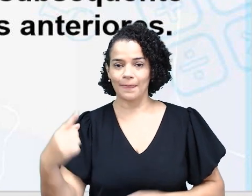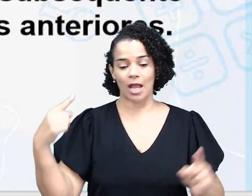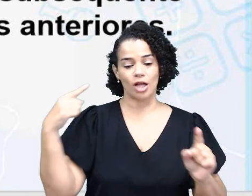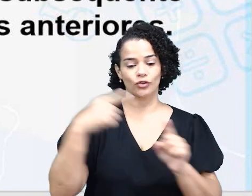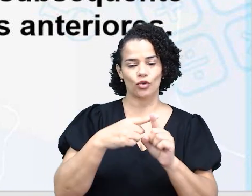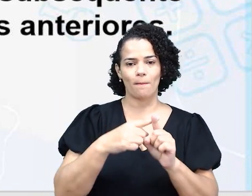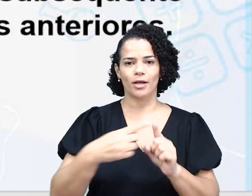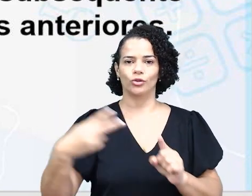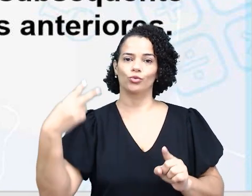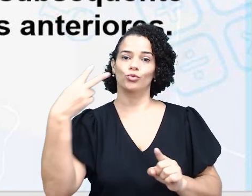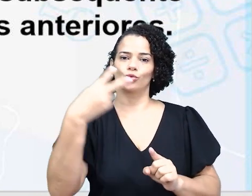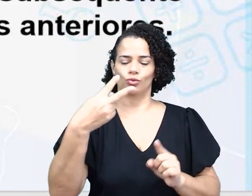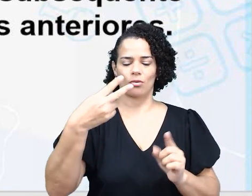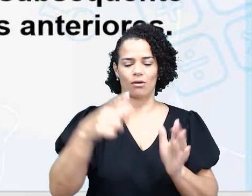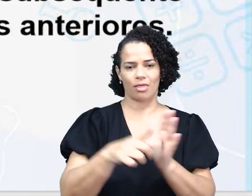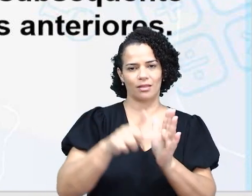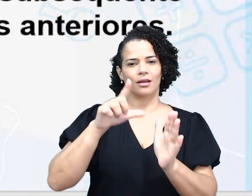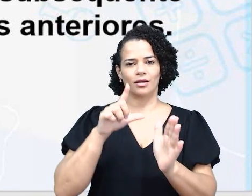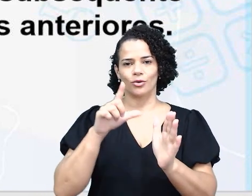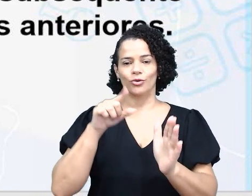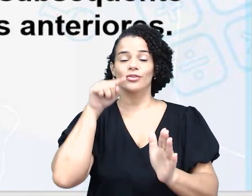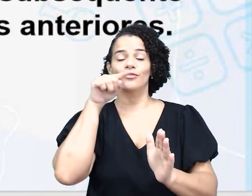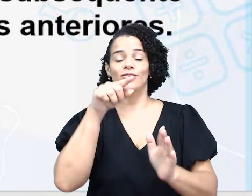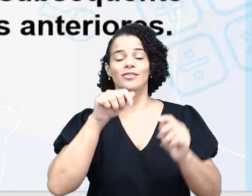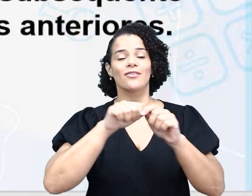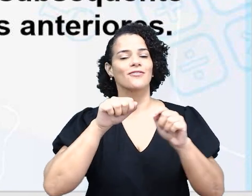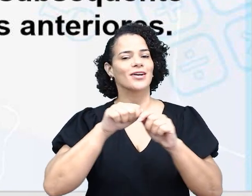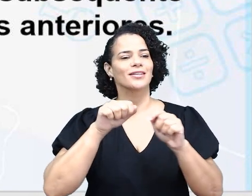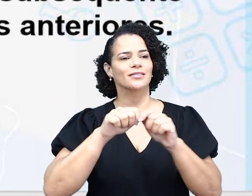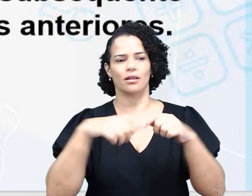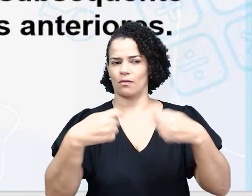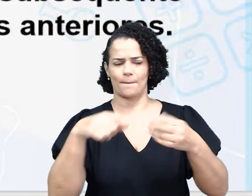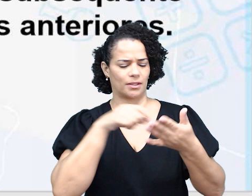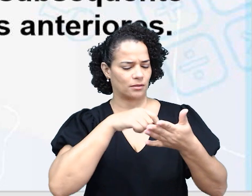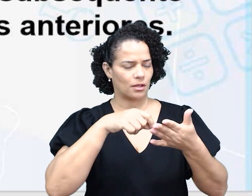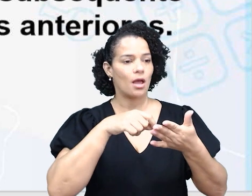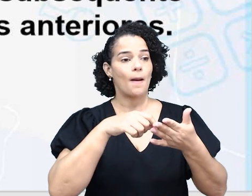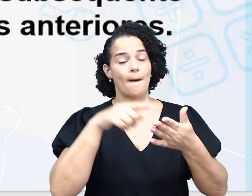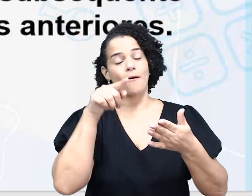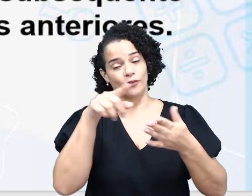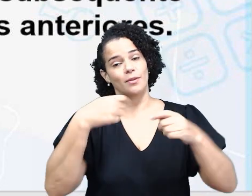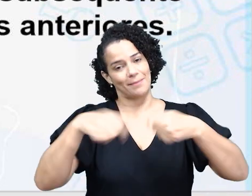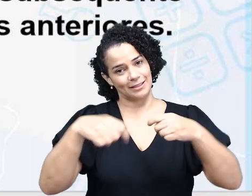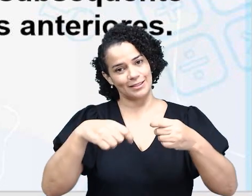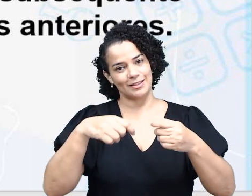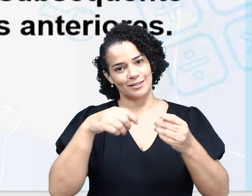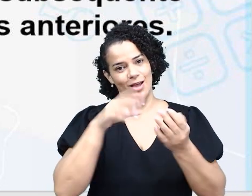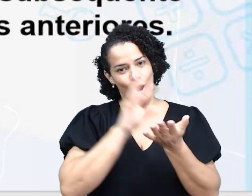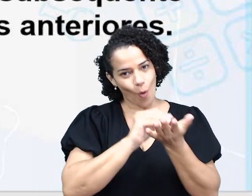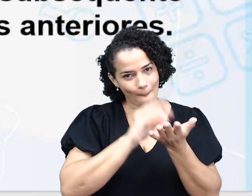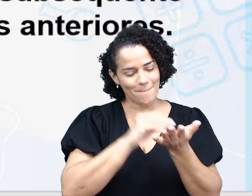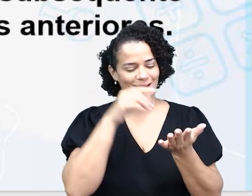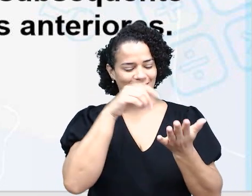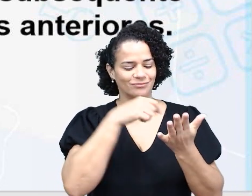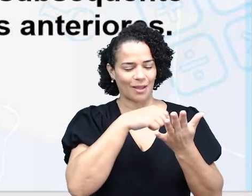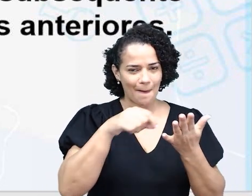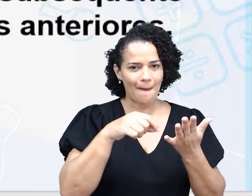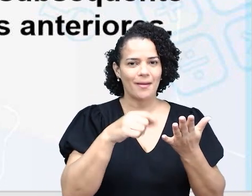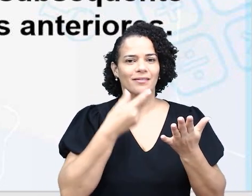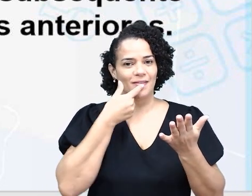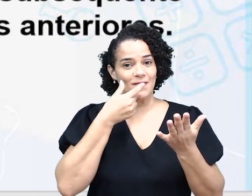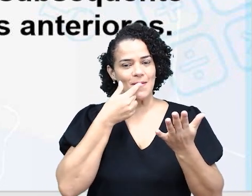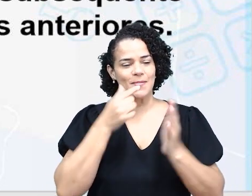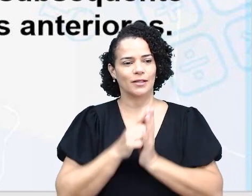2 anteriores, certo? E aí o que é que você vai fazer? Só precisa copiar essa partezinha de vermelho aqui no final. A sua tarefa de hoje vai